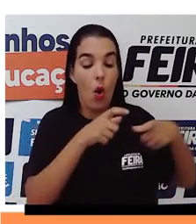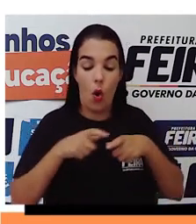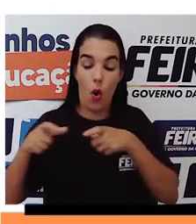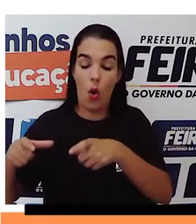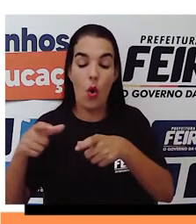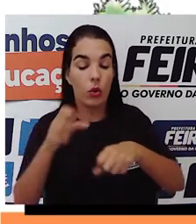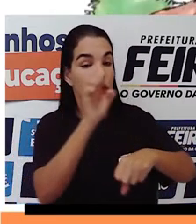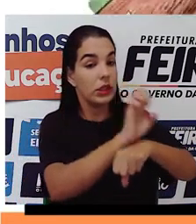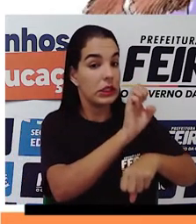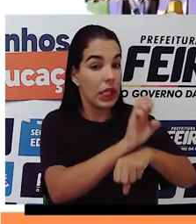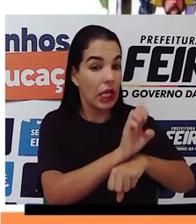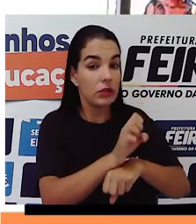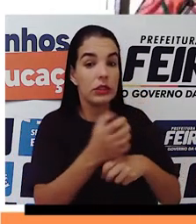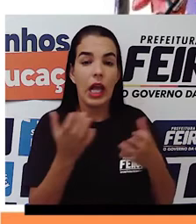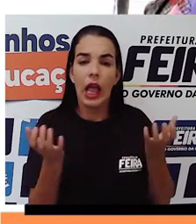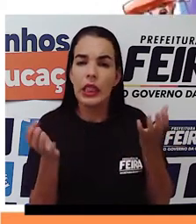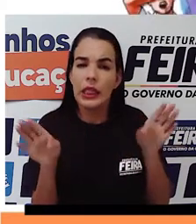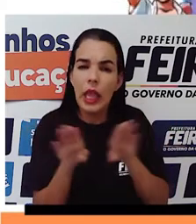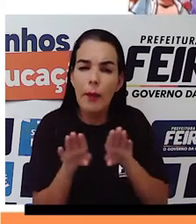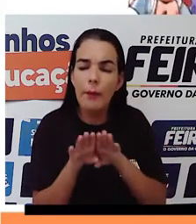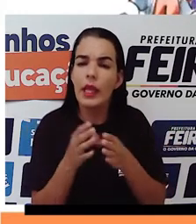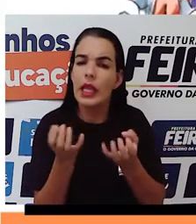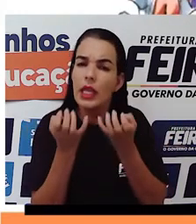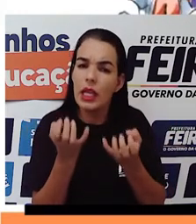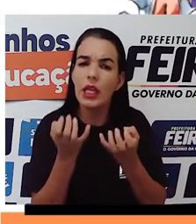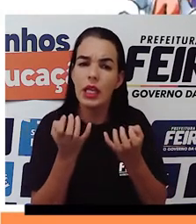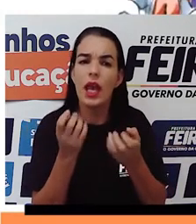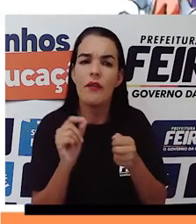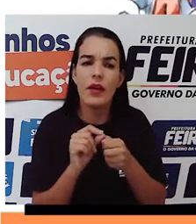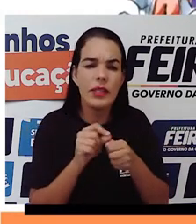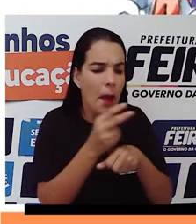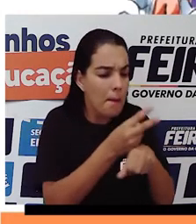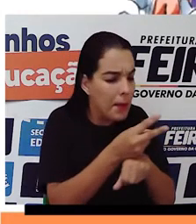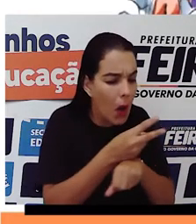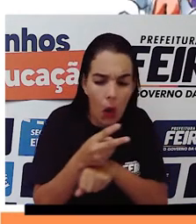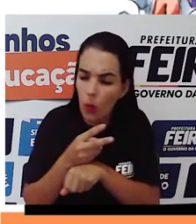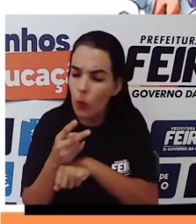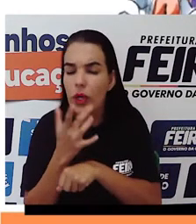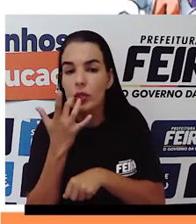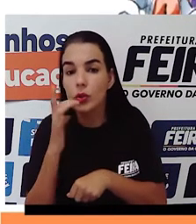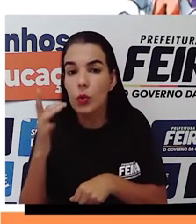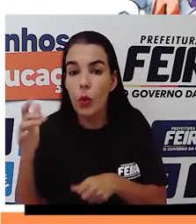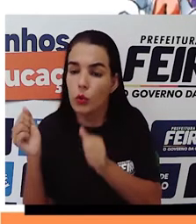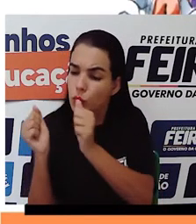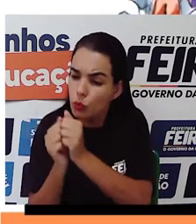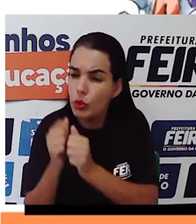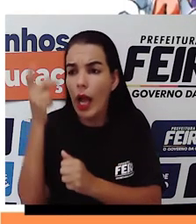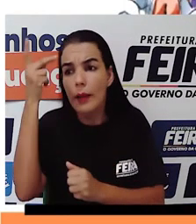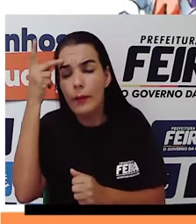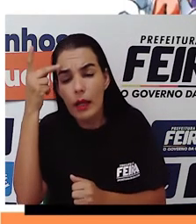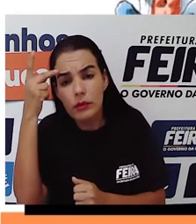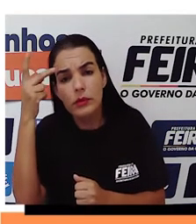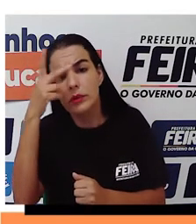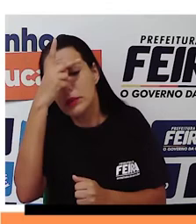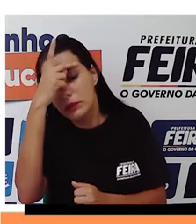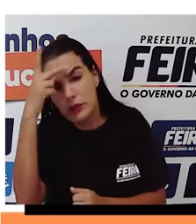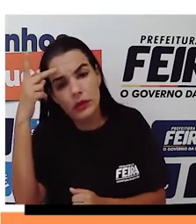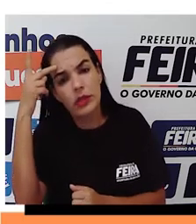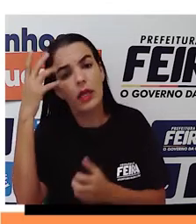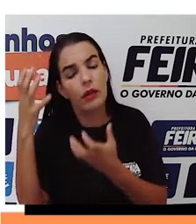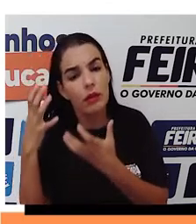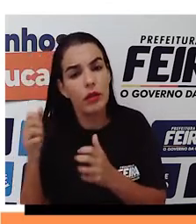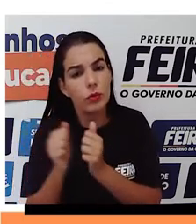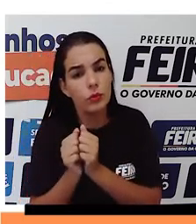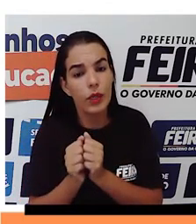de exploração. O conflito ocorreu pela disputa de exploração de ouro entre esses dois grupos e durou cerca